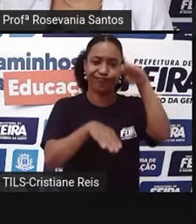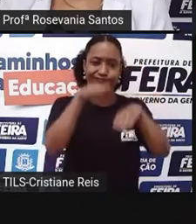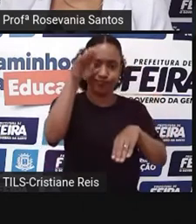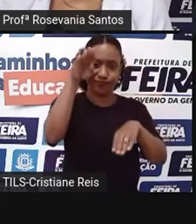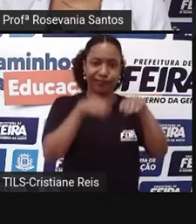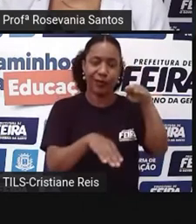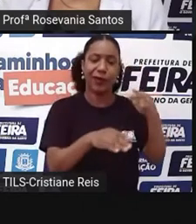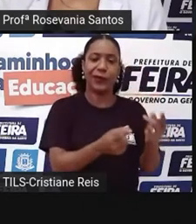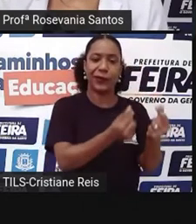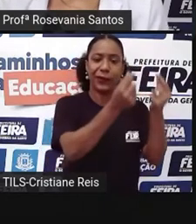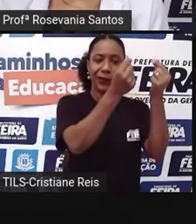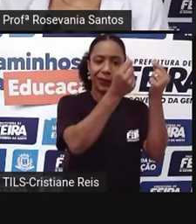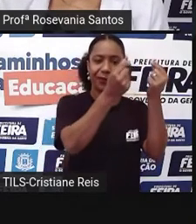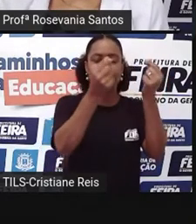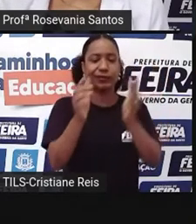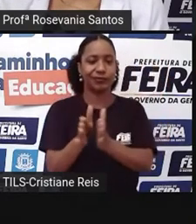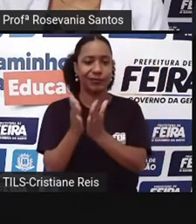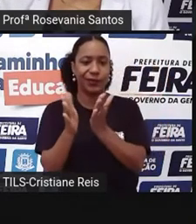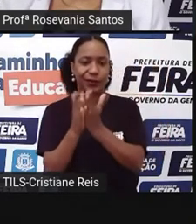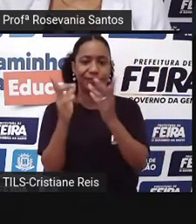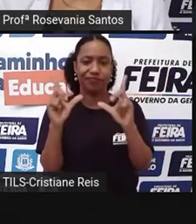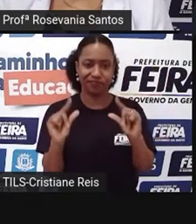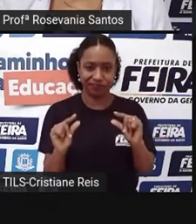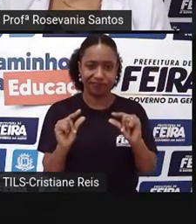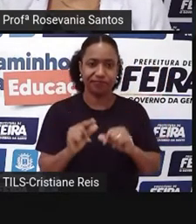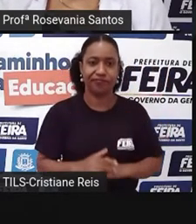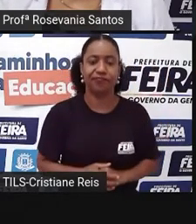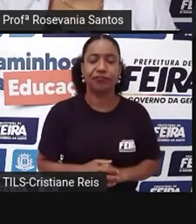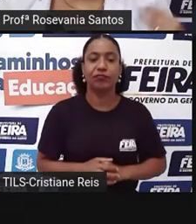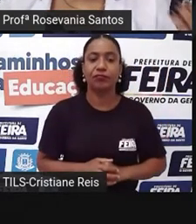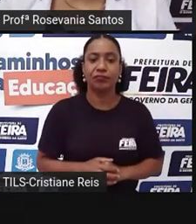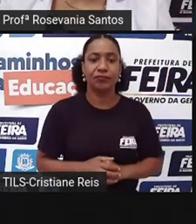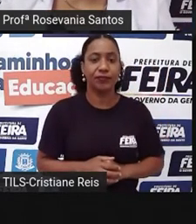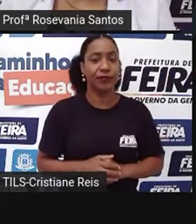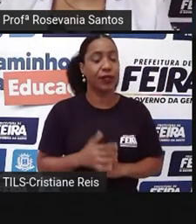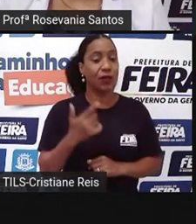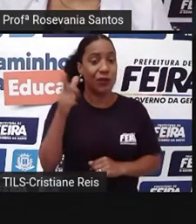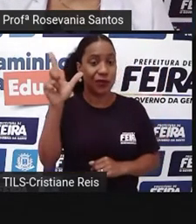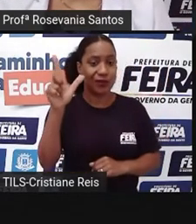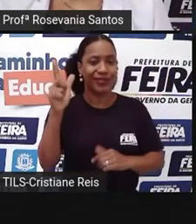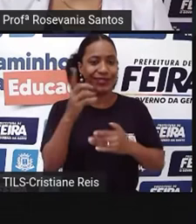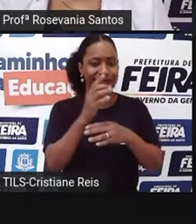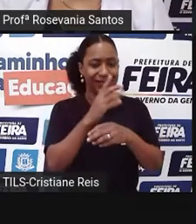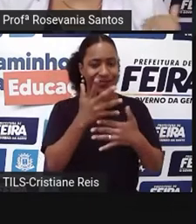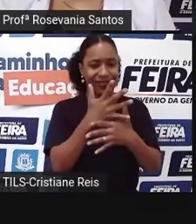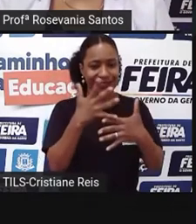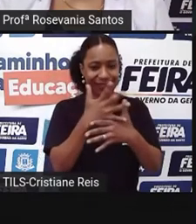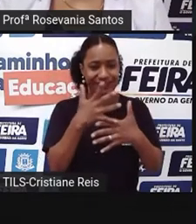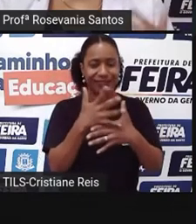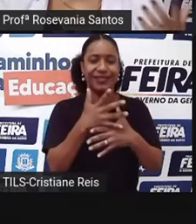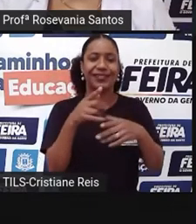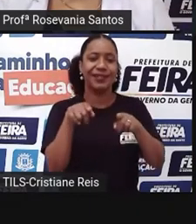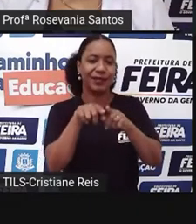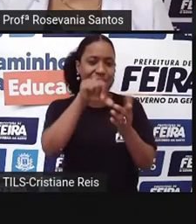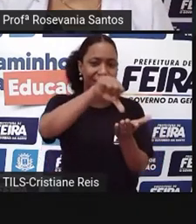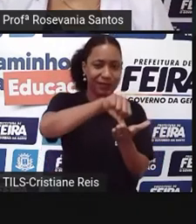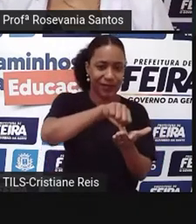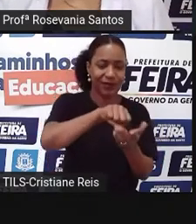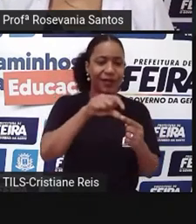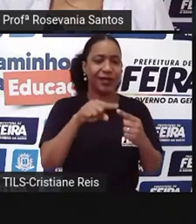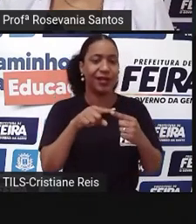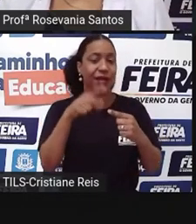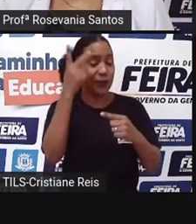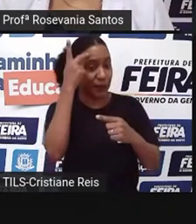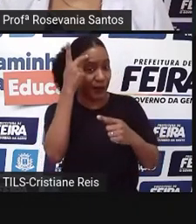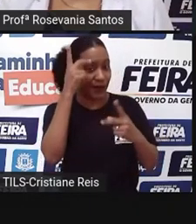renda é demais. Outra cidade também que é considerada metrópole, que são as três principais que eu falei para vocês, né? Rio de Janeiro, São Paulo.